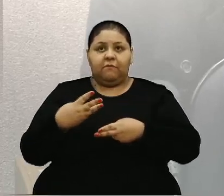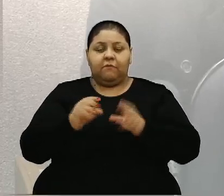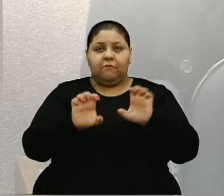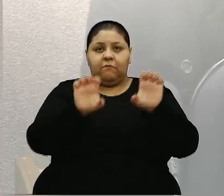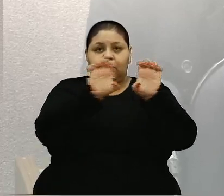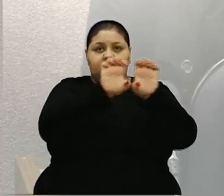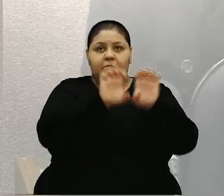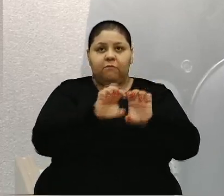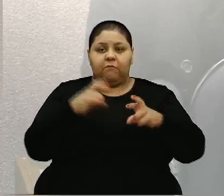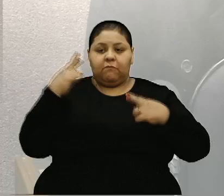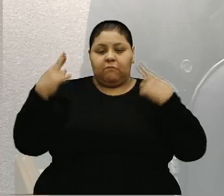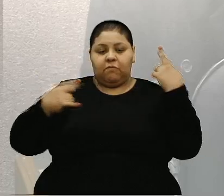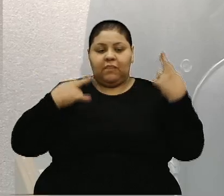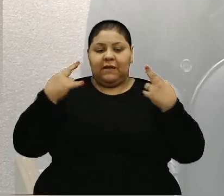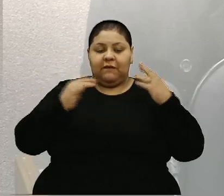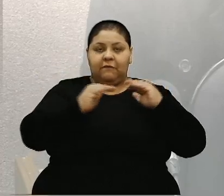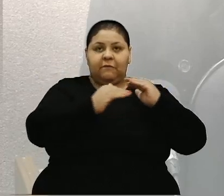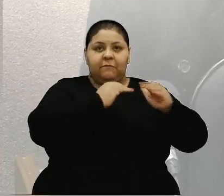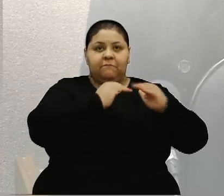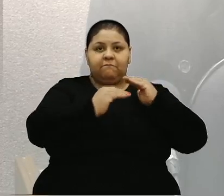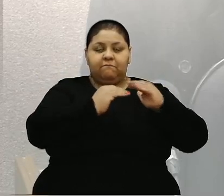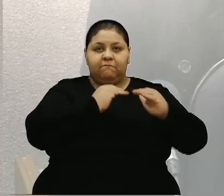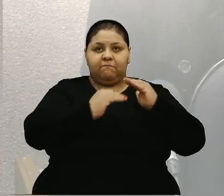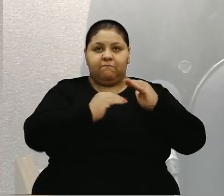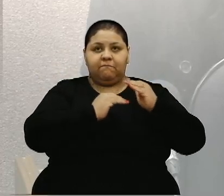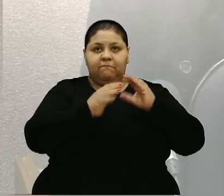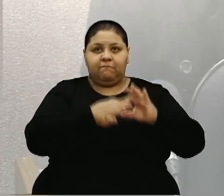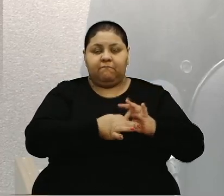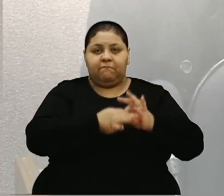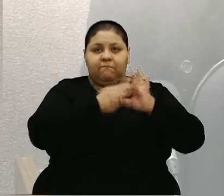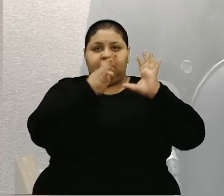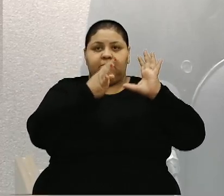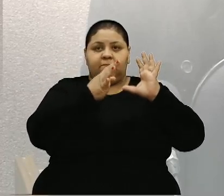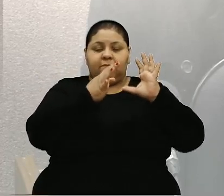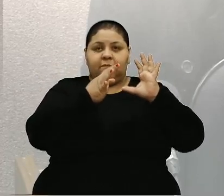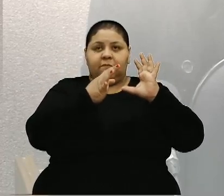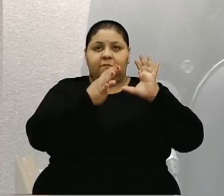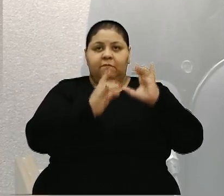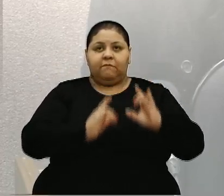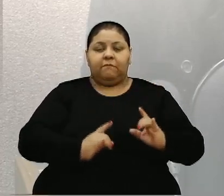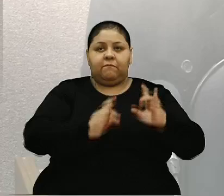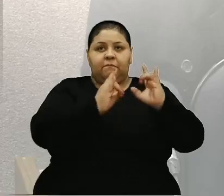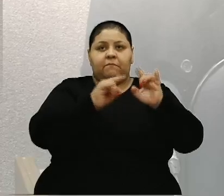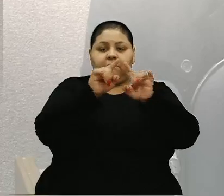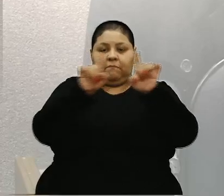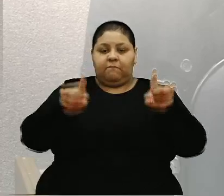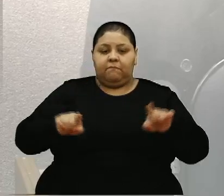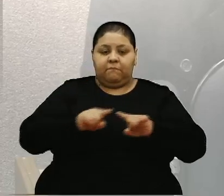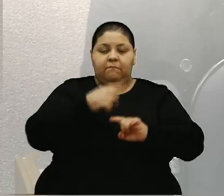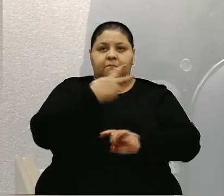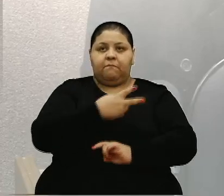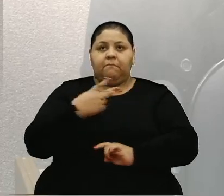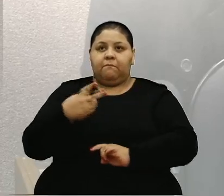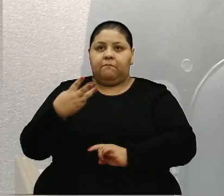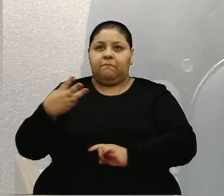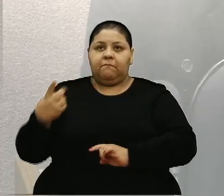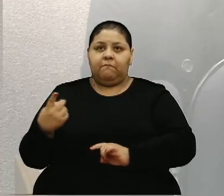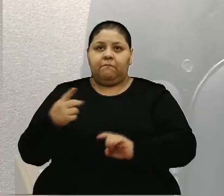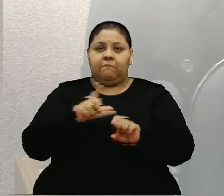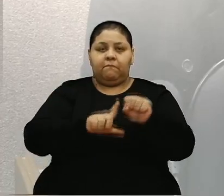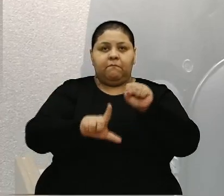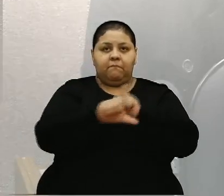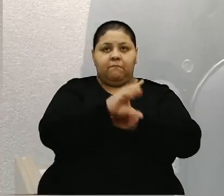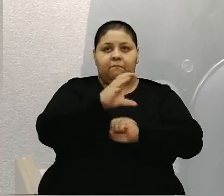infraestrutura, lazer e mobilidade, permitindo assim a desafetação do imóvel da quadra 2236, lote